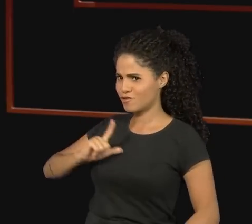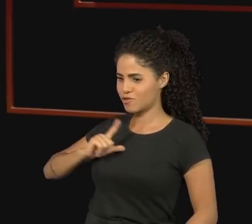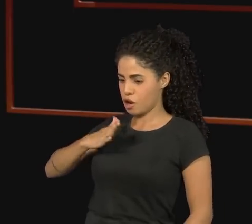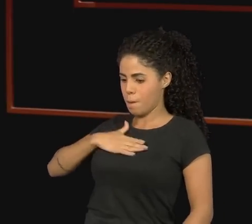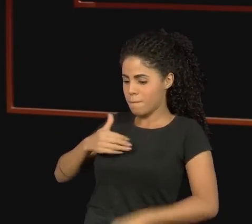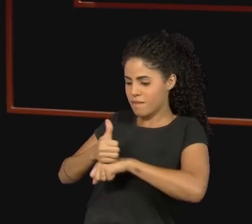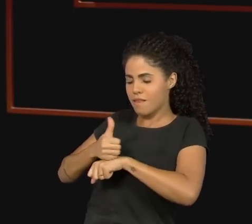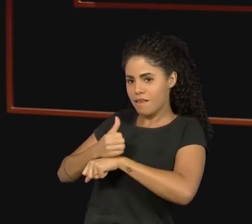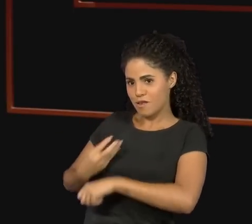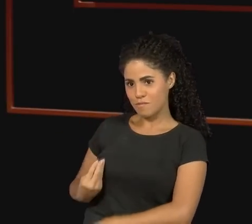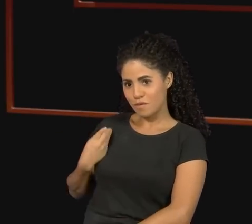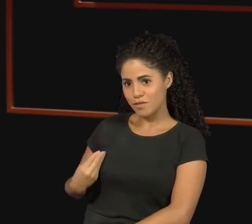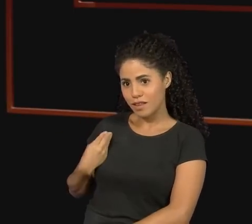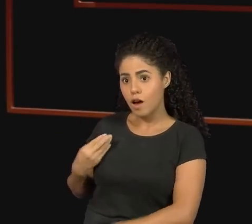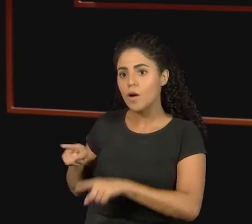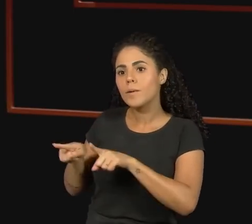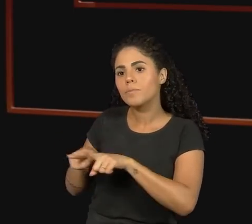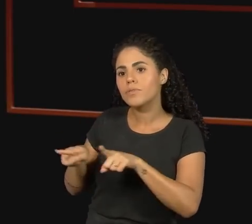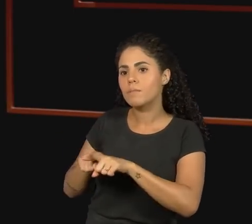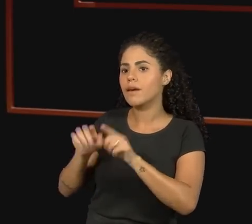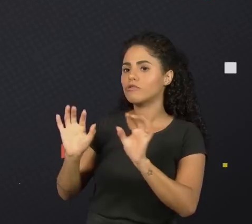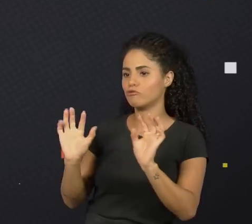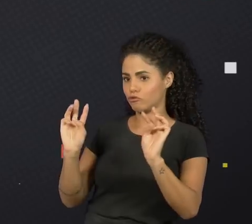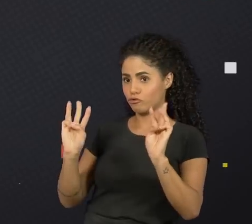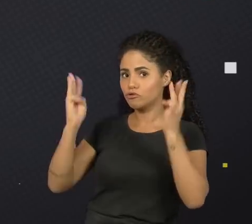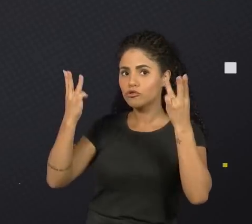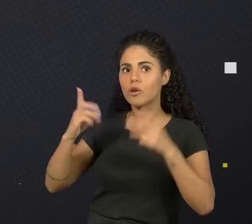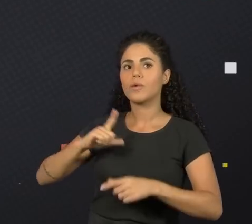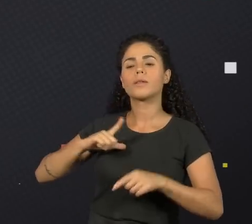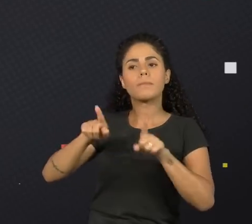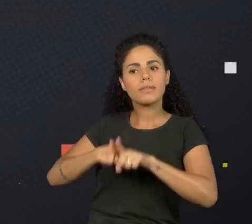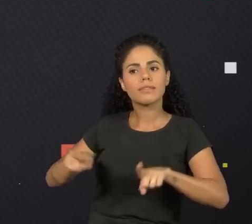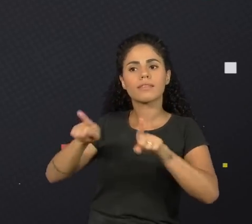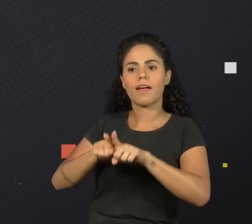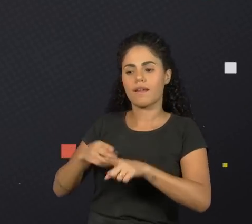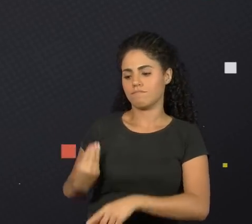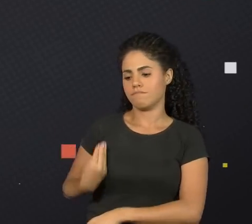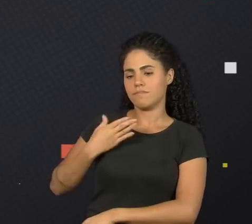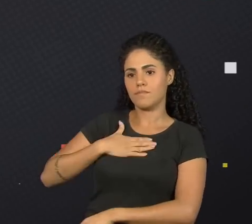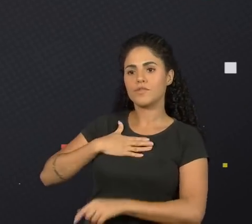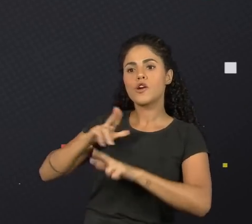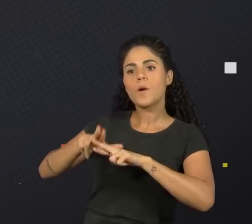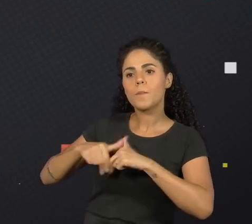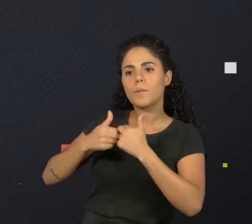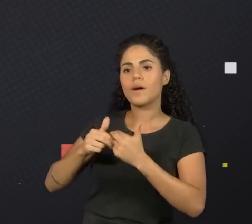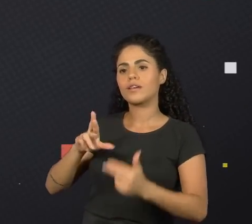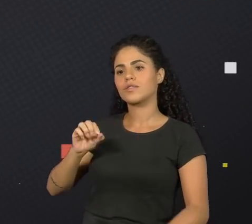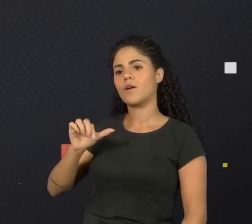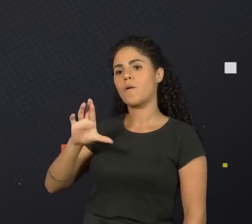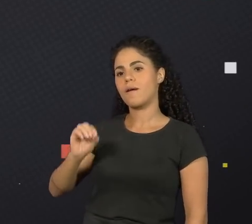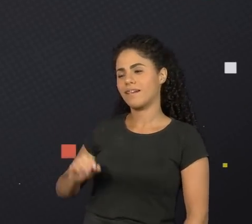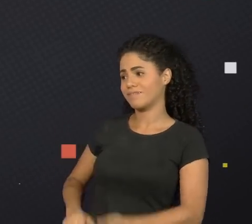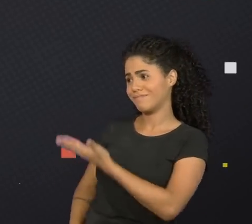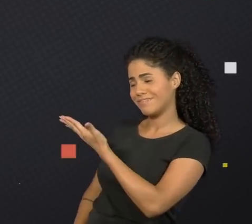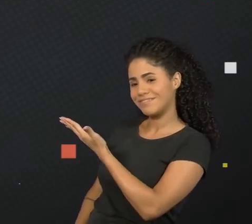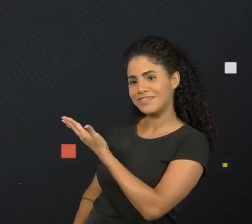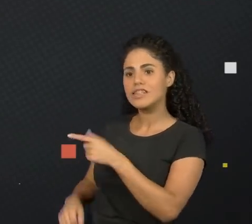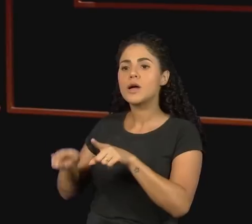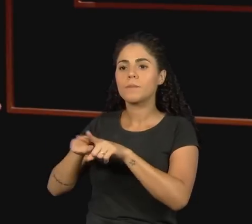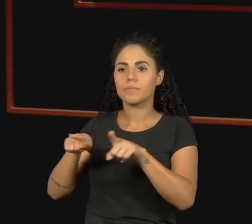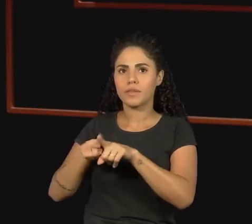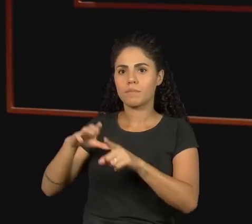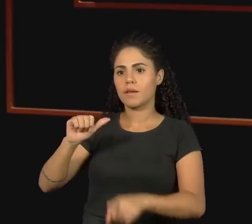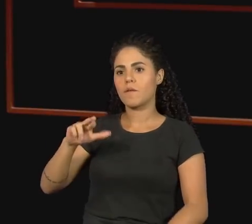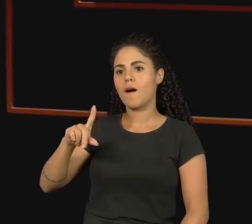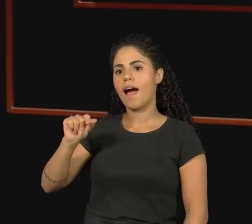né? Como a linha de show também, que foi aparecer na minha vida por causa da Roberta Miranda, olha só. E o Carlinhos Machado, que